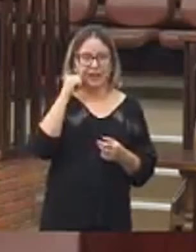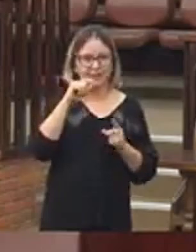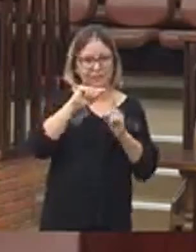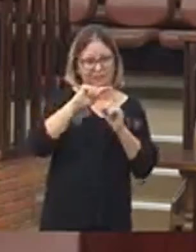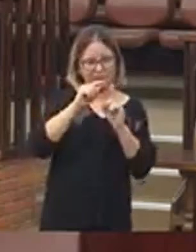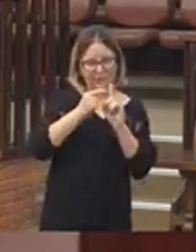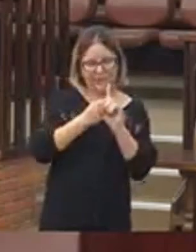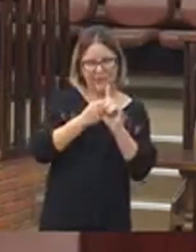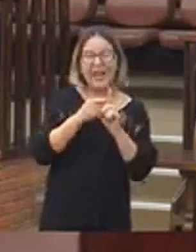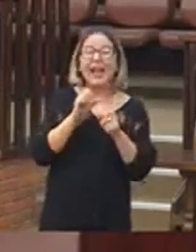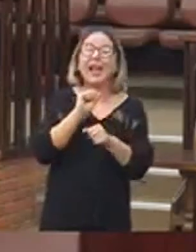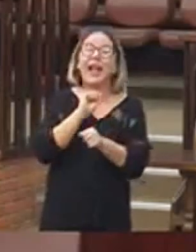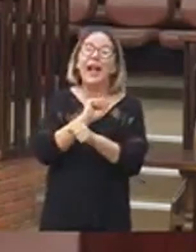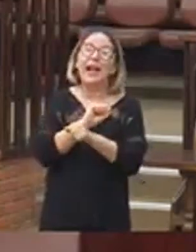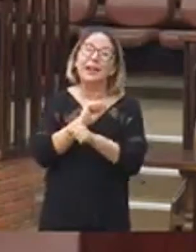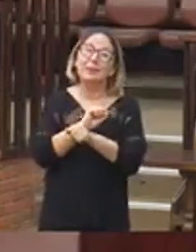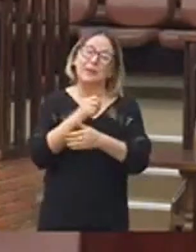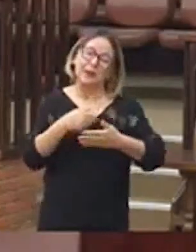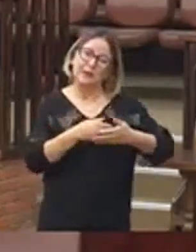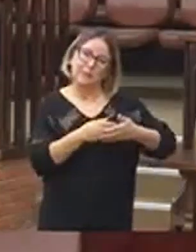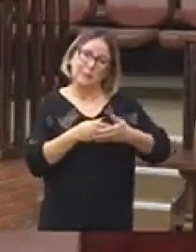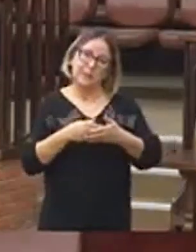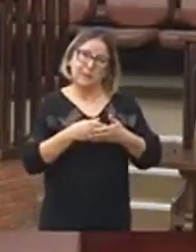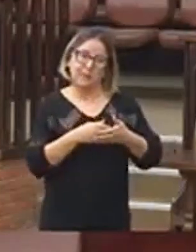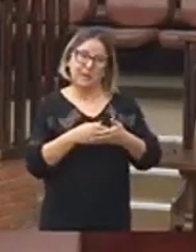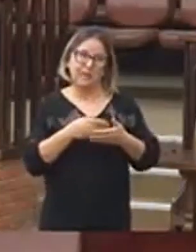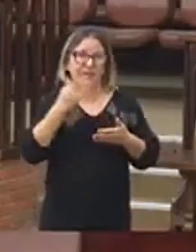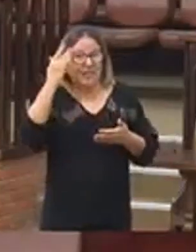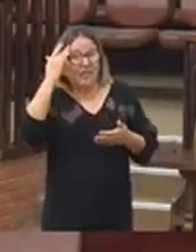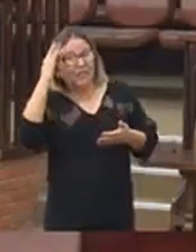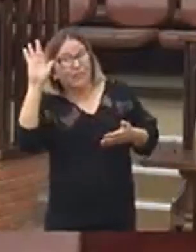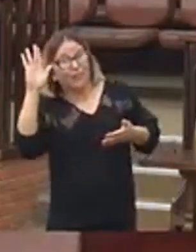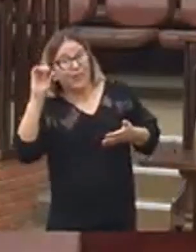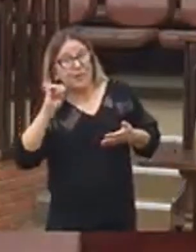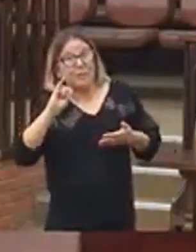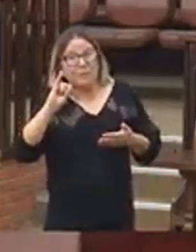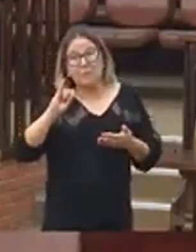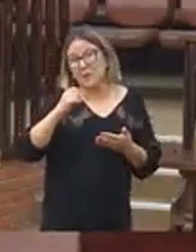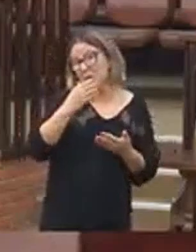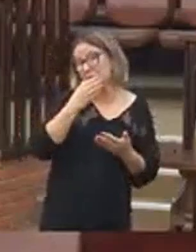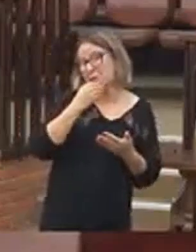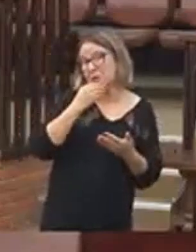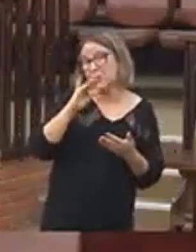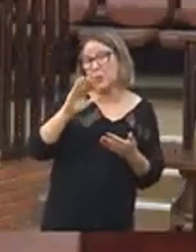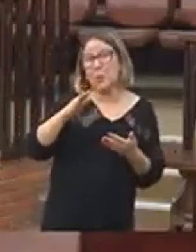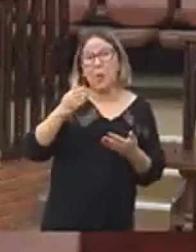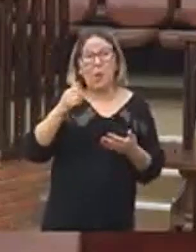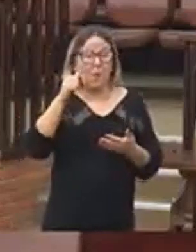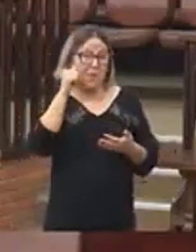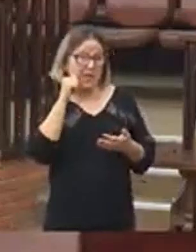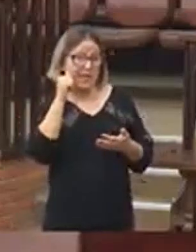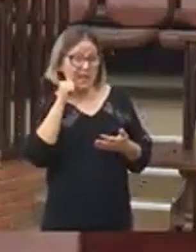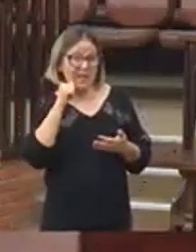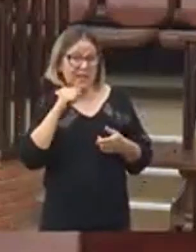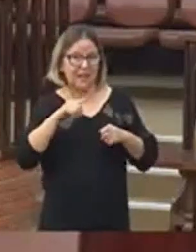tamanho todo, já sabe de tudo. A ciência já não dá mais para esperar. Ninguém sabia